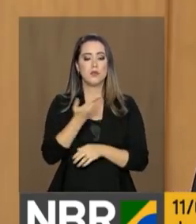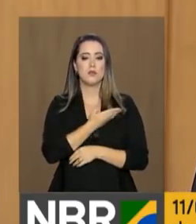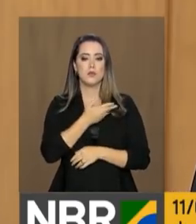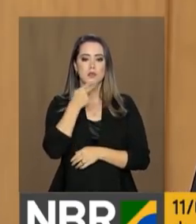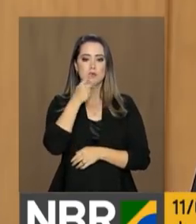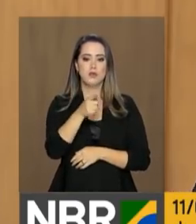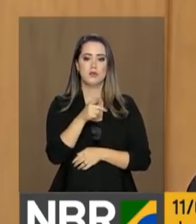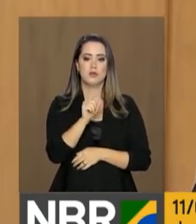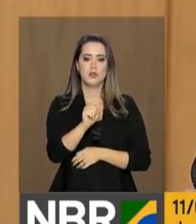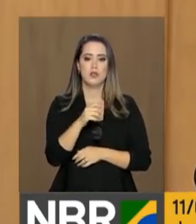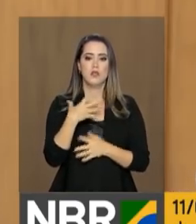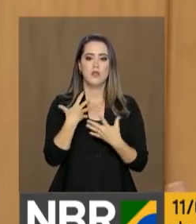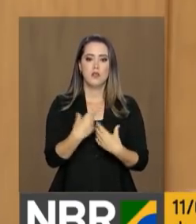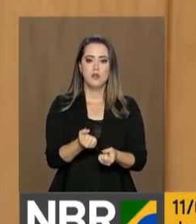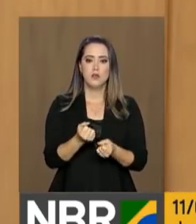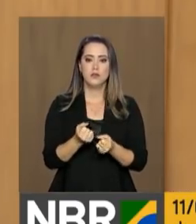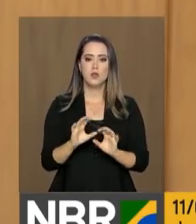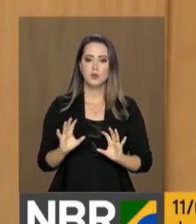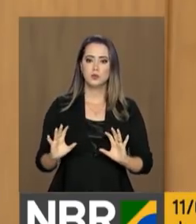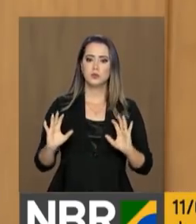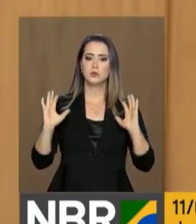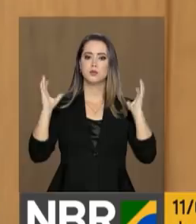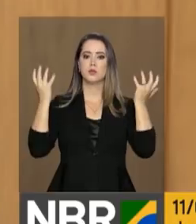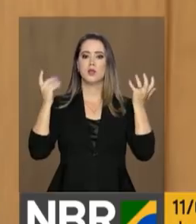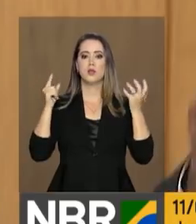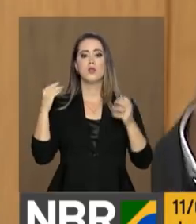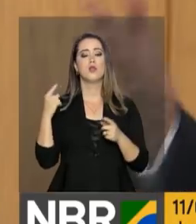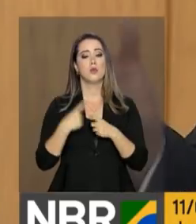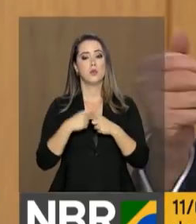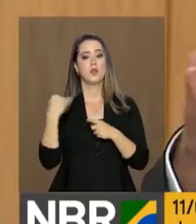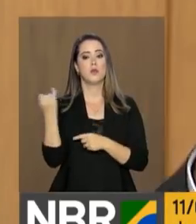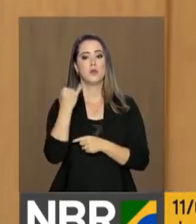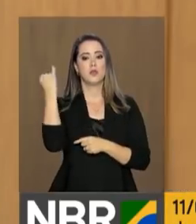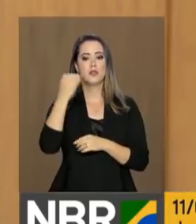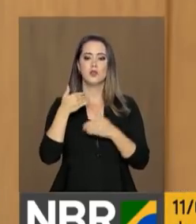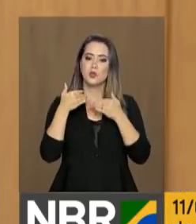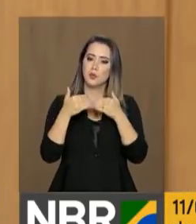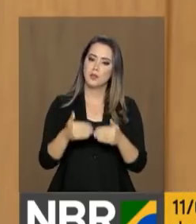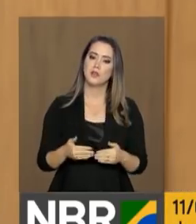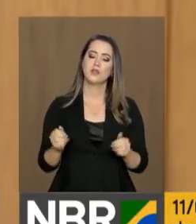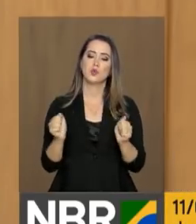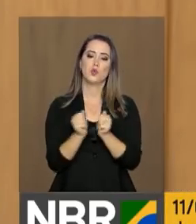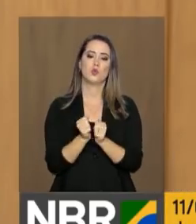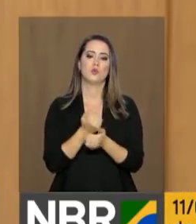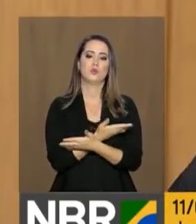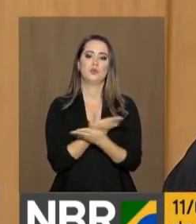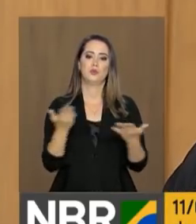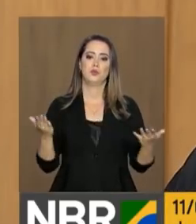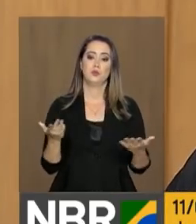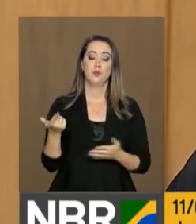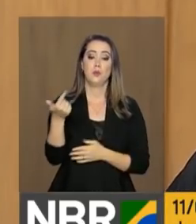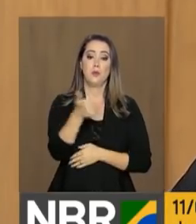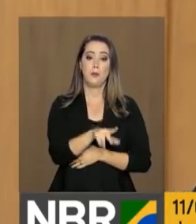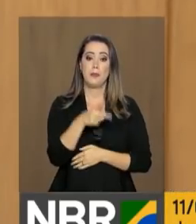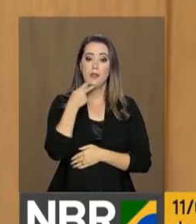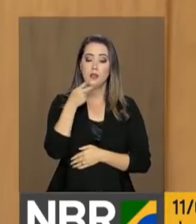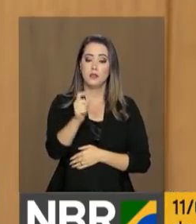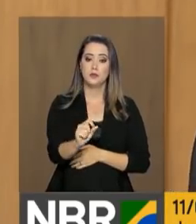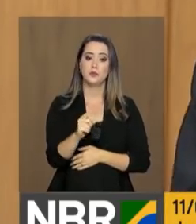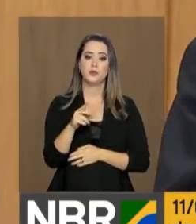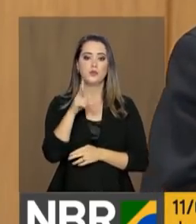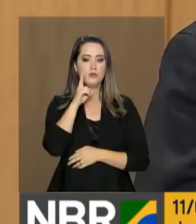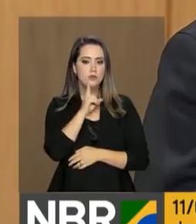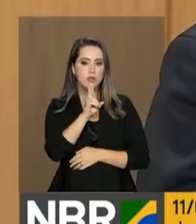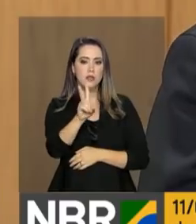presidente vamos acionar solenemente porque tem significado ea presença de vocês aqui e mais uma vez eu quero dizer desde a